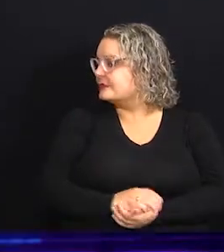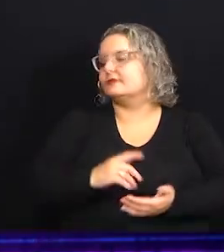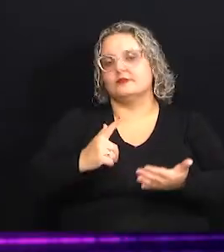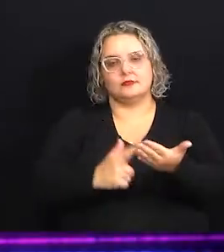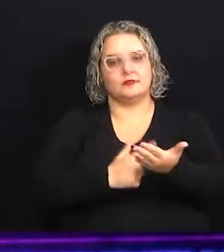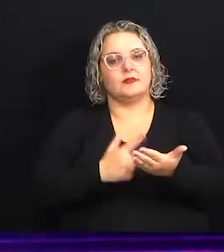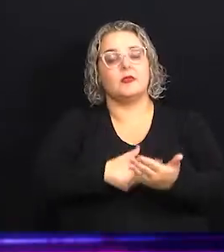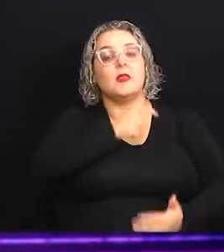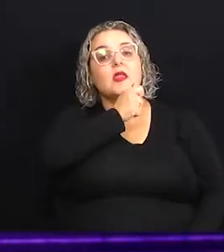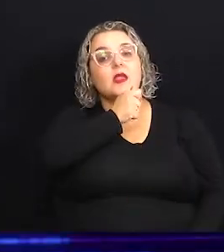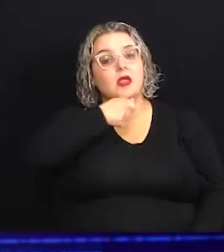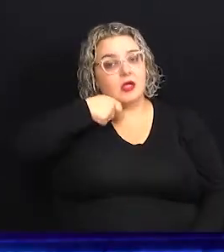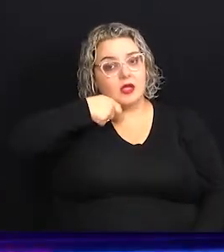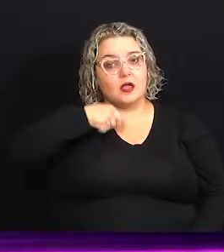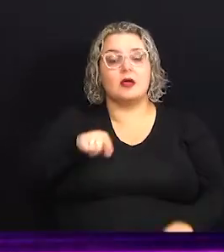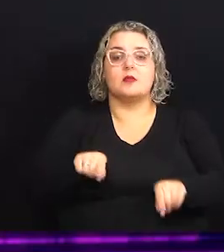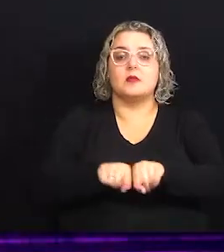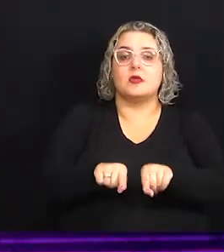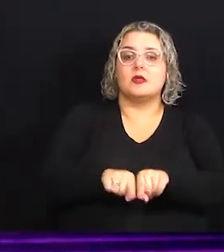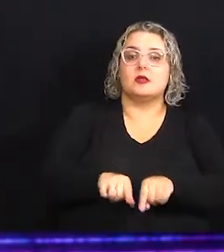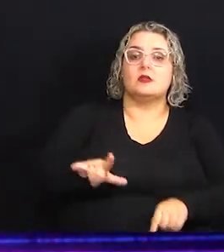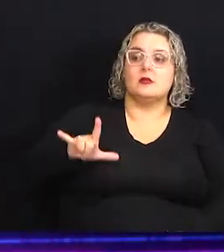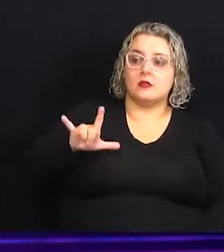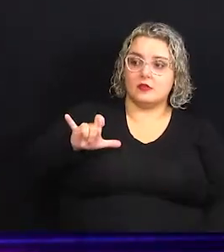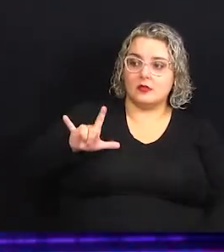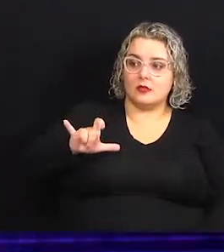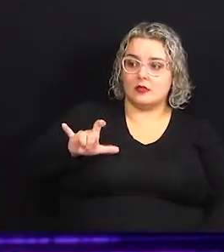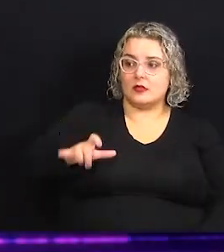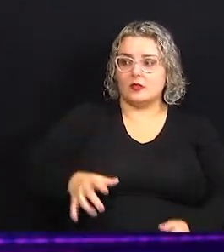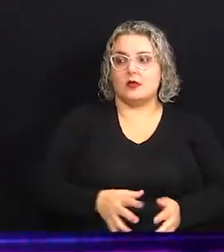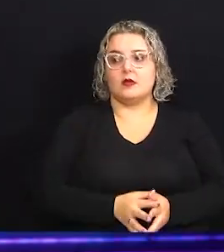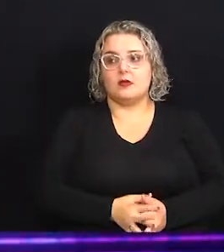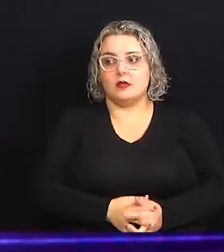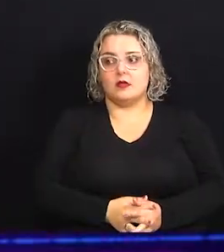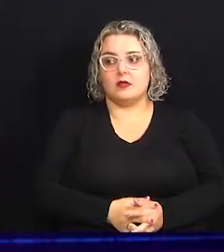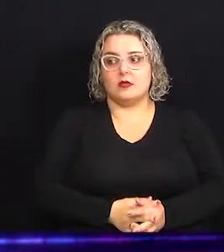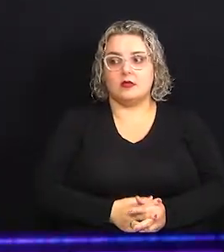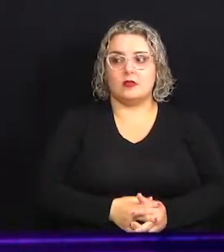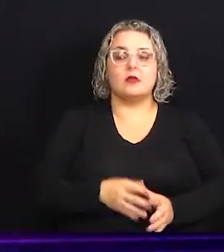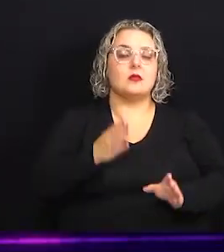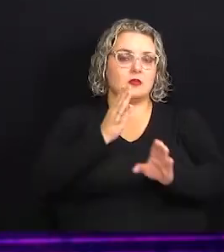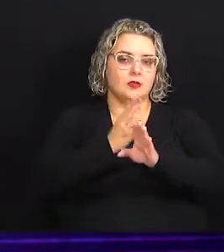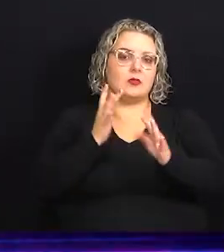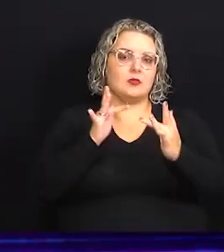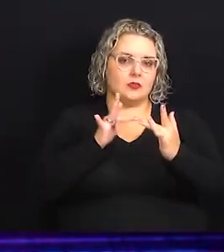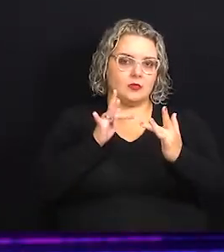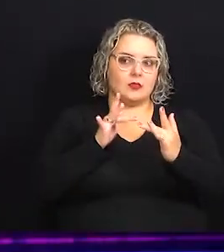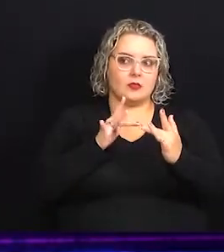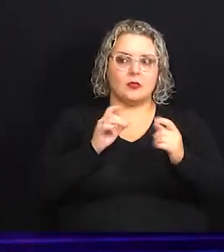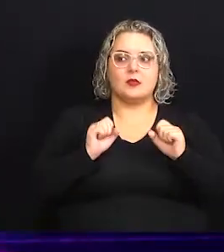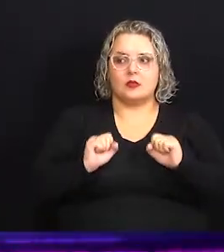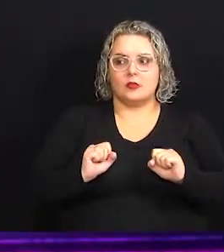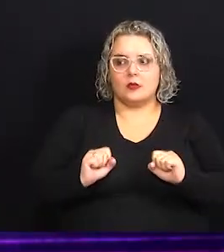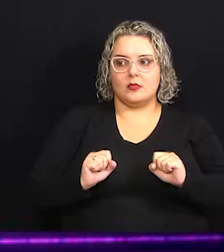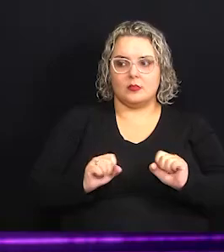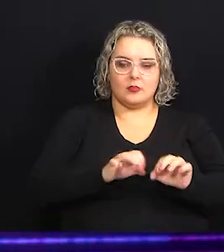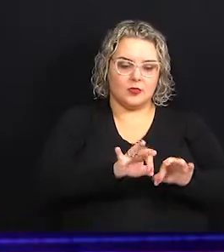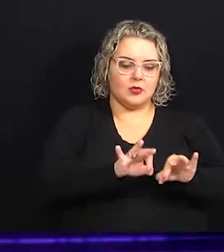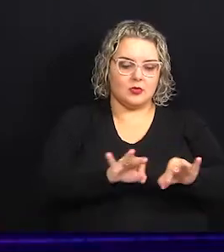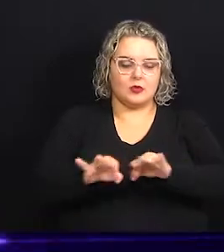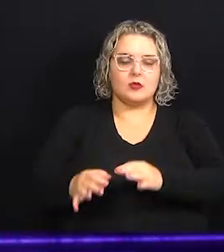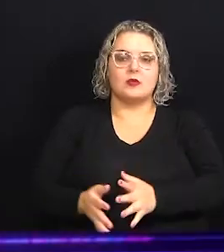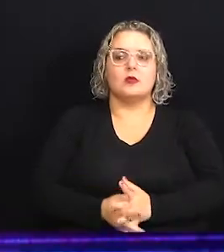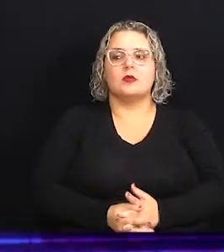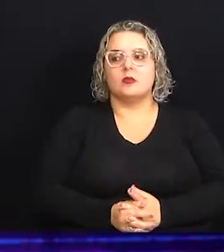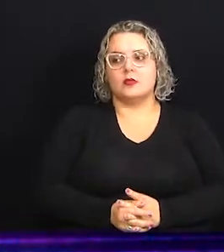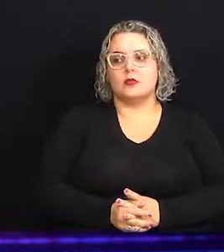O livro está disponível na Amazon e também pelo Instagram. As pessoas vão encontrar o meu contato e aí a